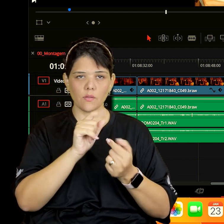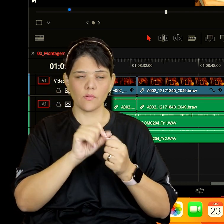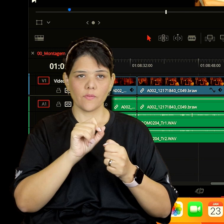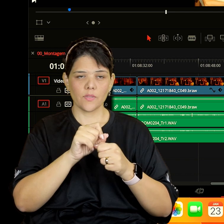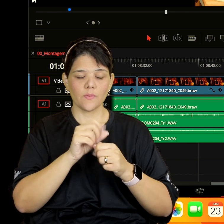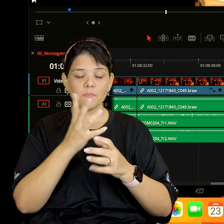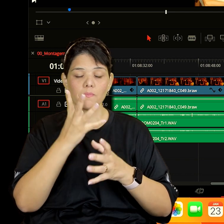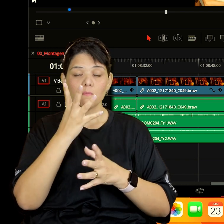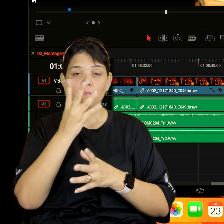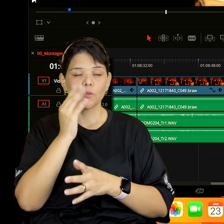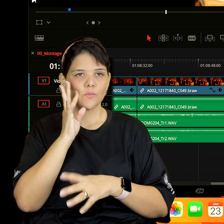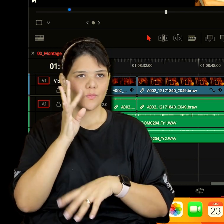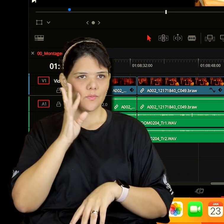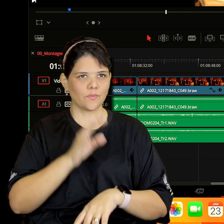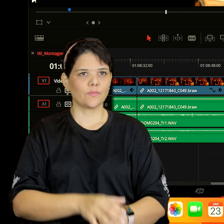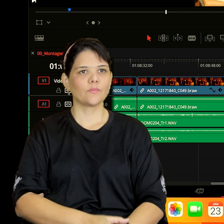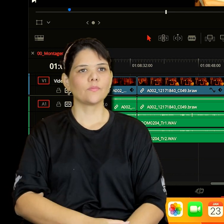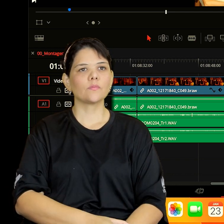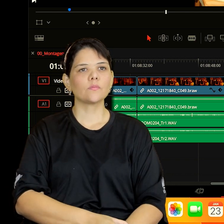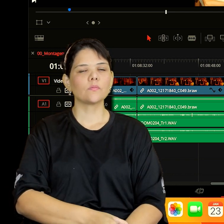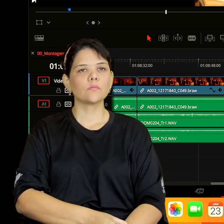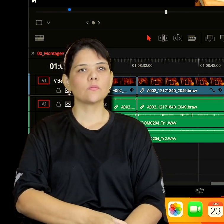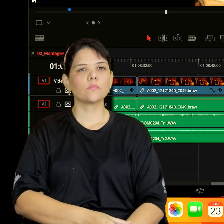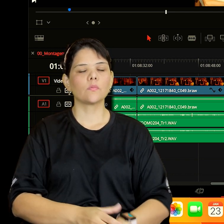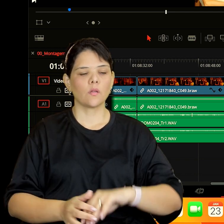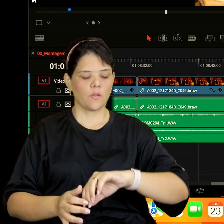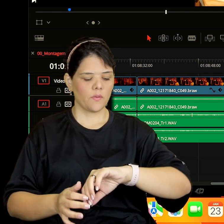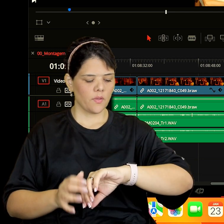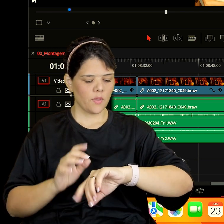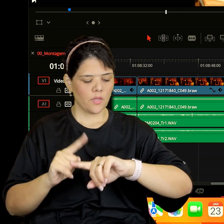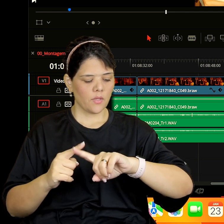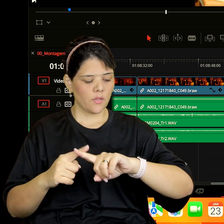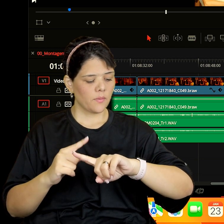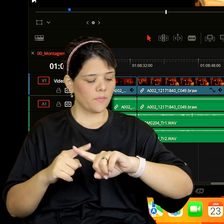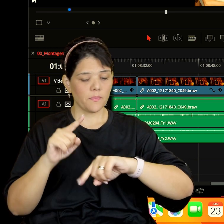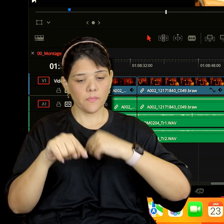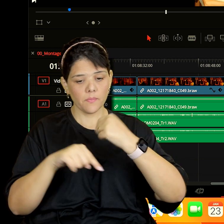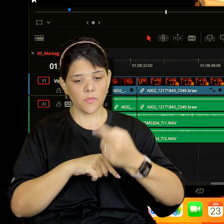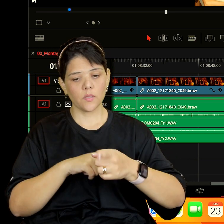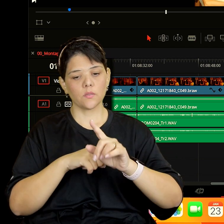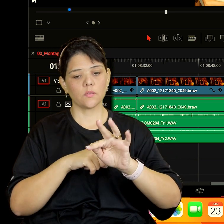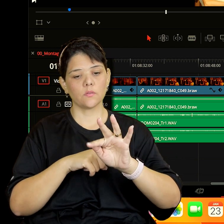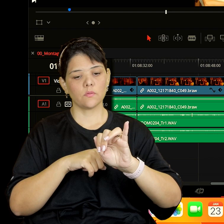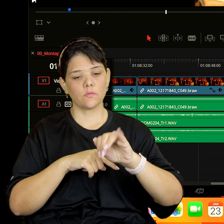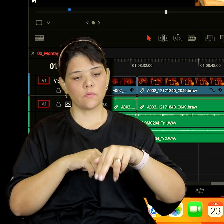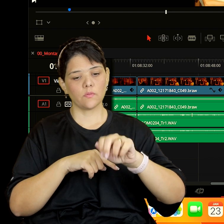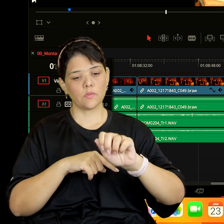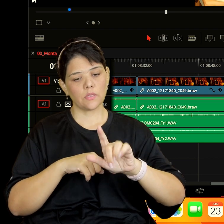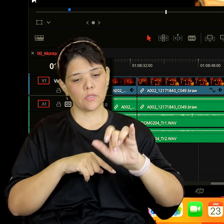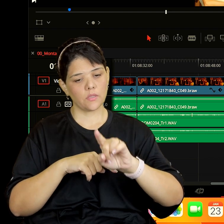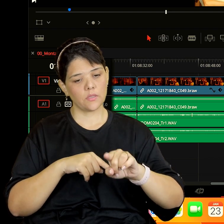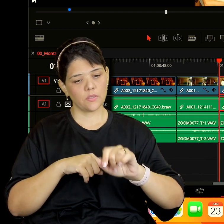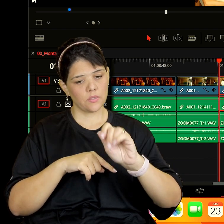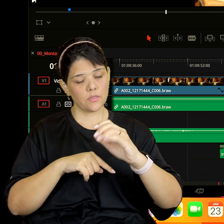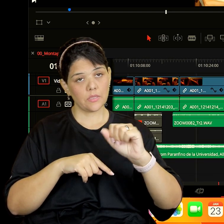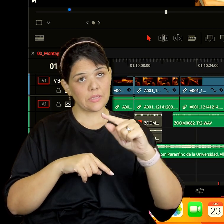divertida, beleza? Partindo da finalização, que é essa etapa de tratar a imagem, tirar coisas e tal, por exemplo,